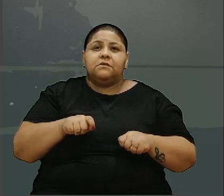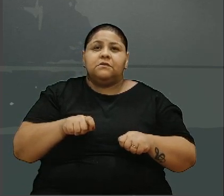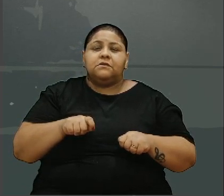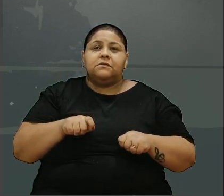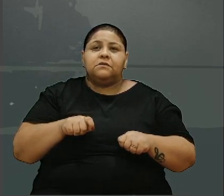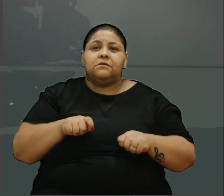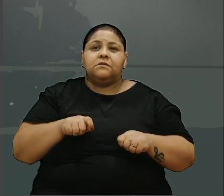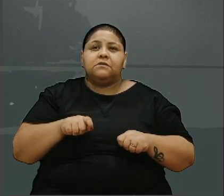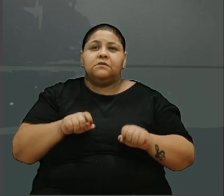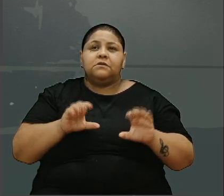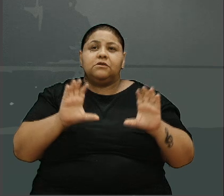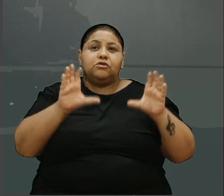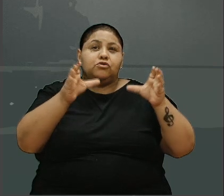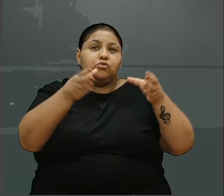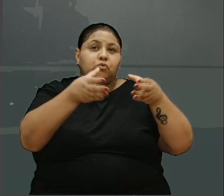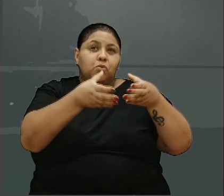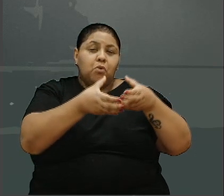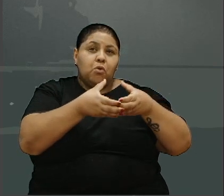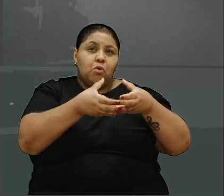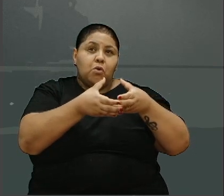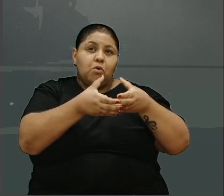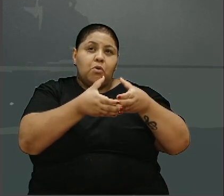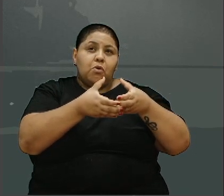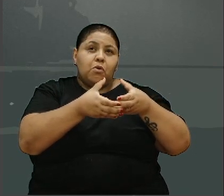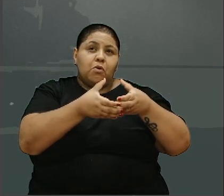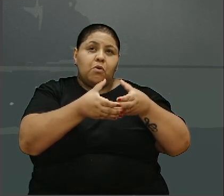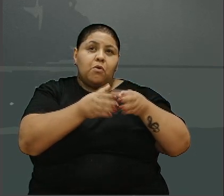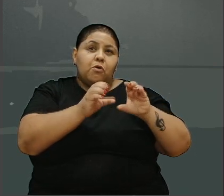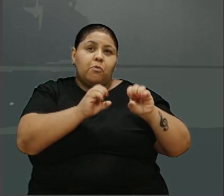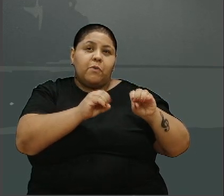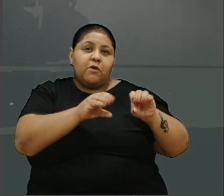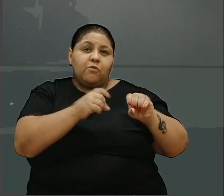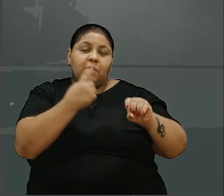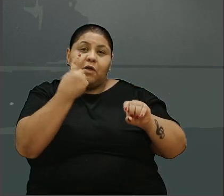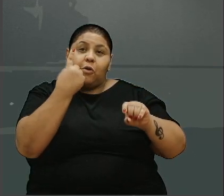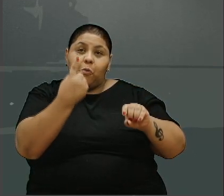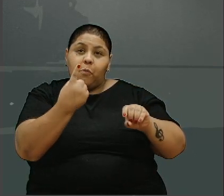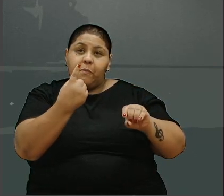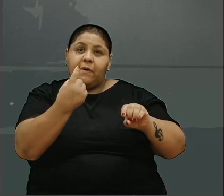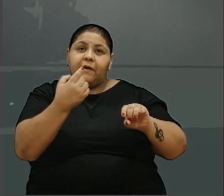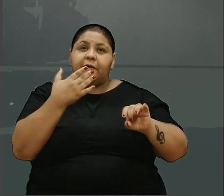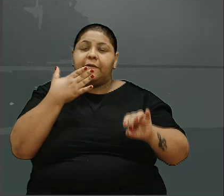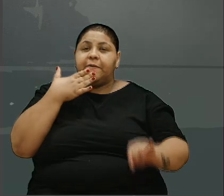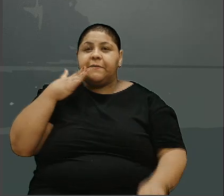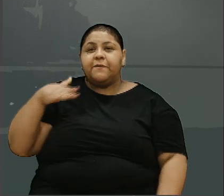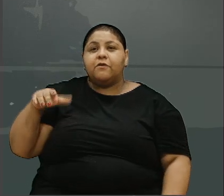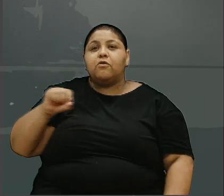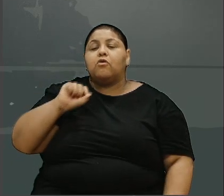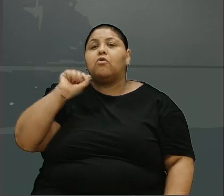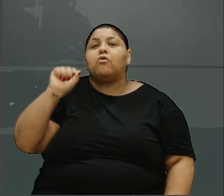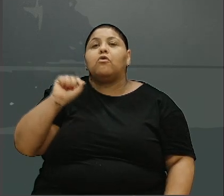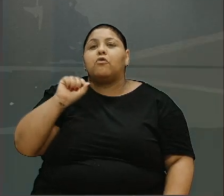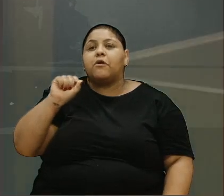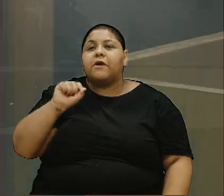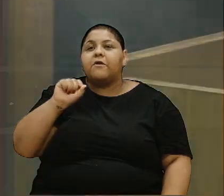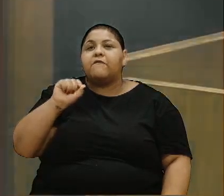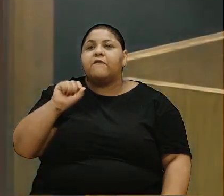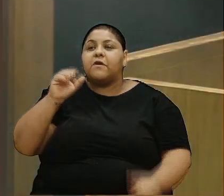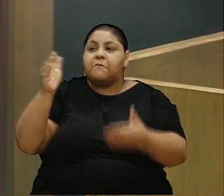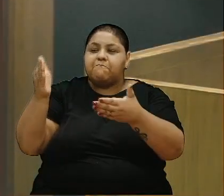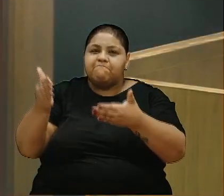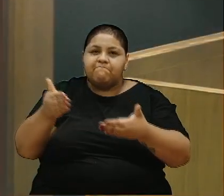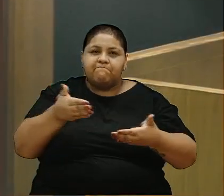de uma aldeia inteira para educar uma criança. Então, que fica meu convite